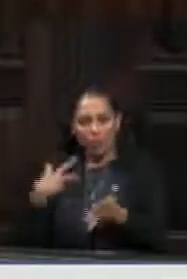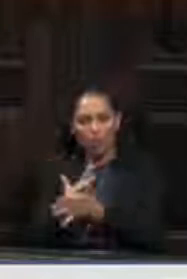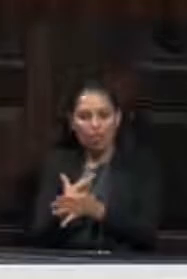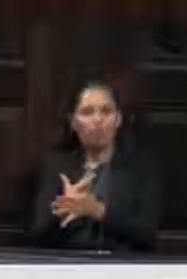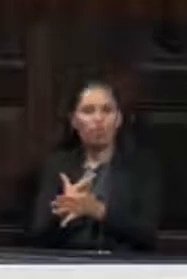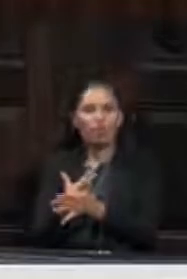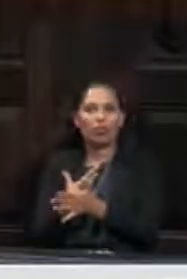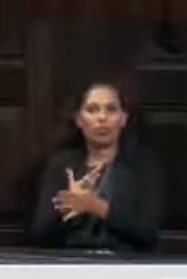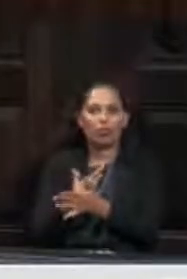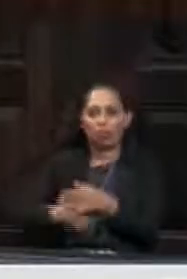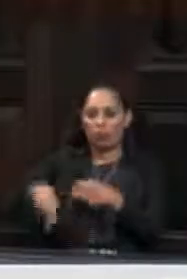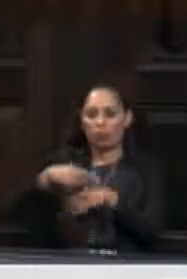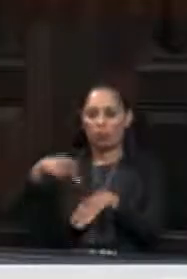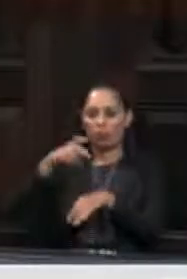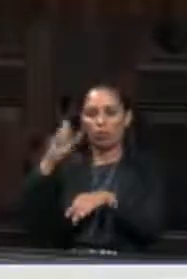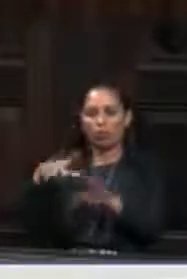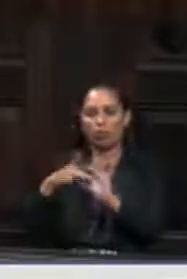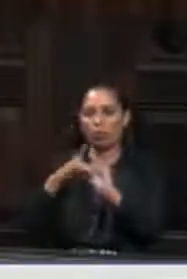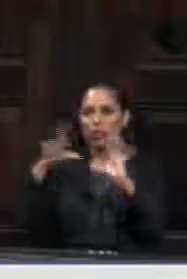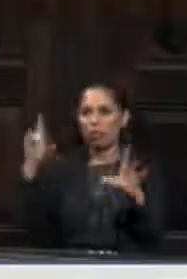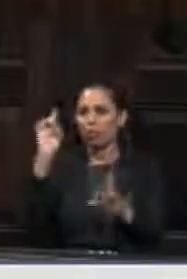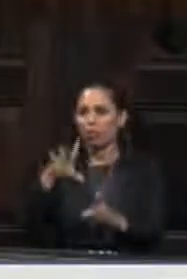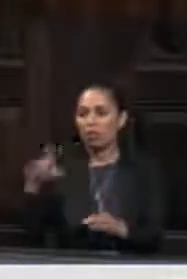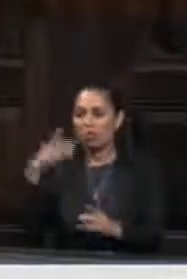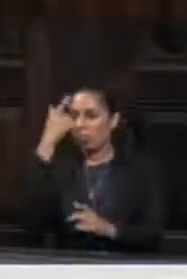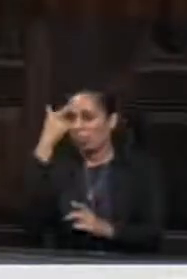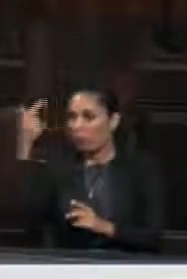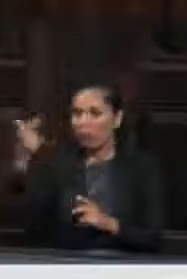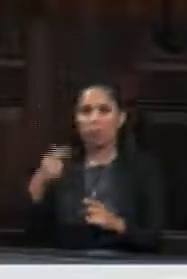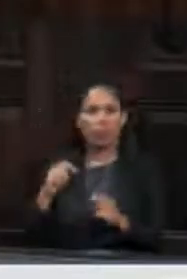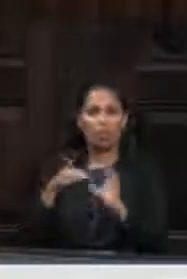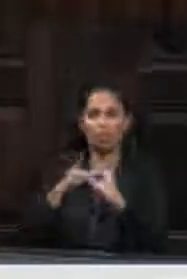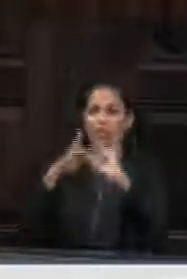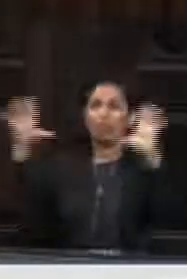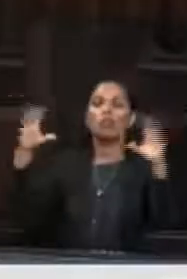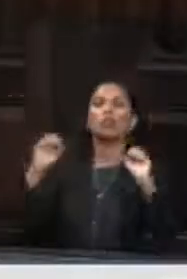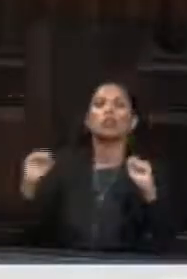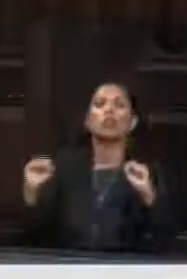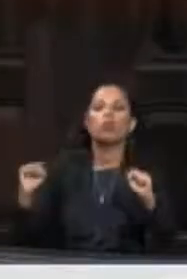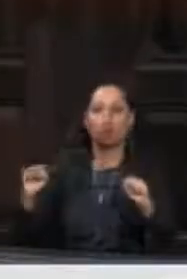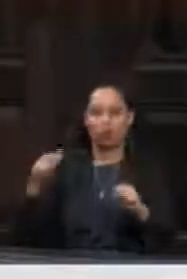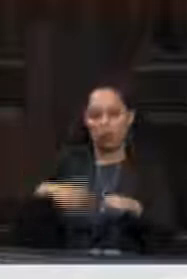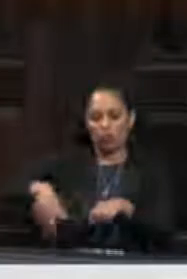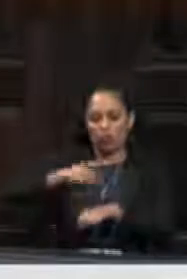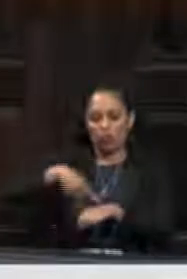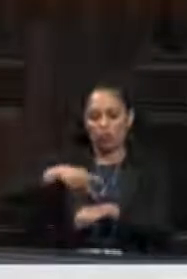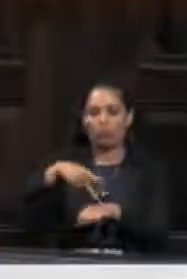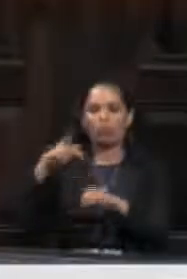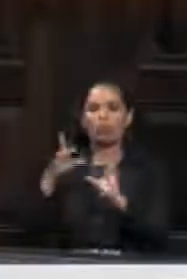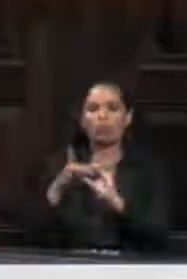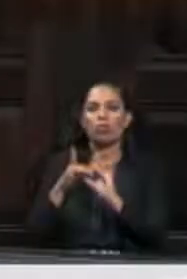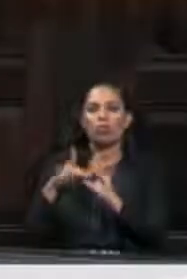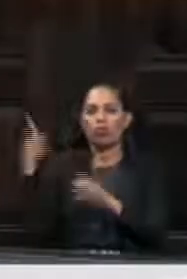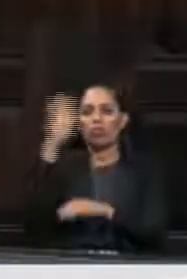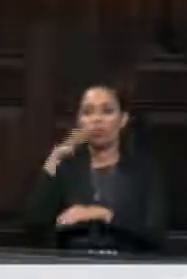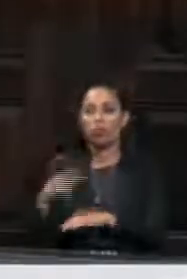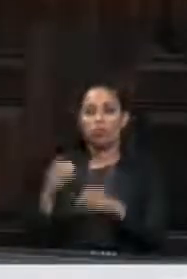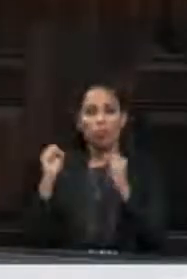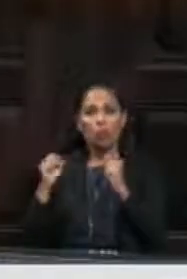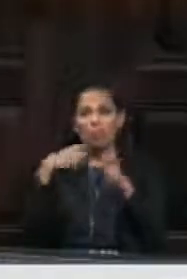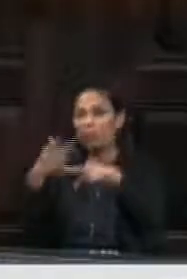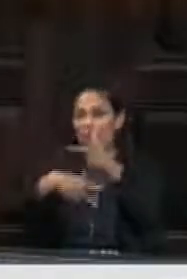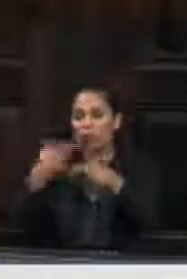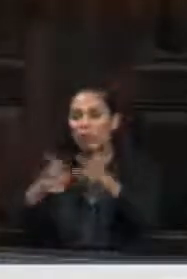Estado democrático de direito. Nesse país, podemos criticar tudo e